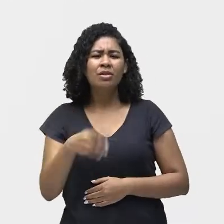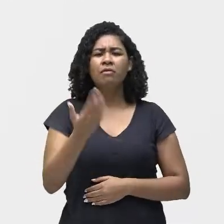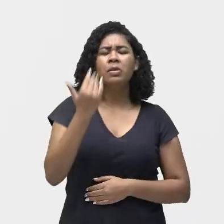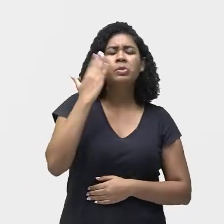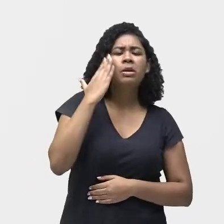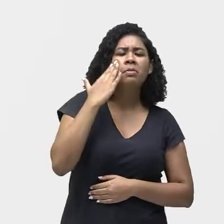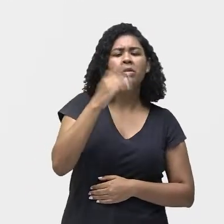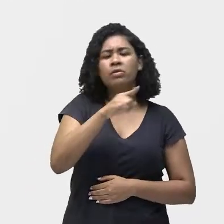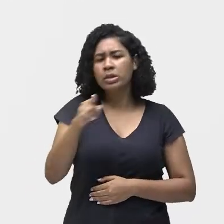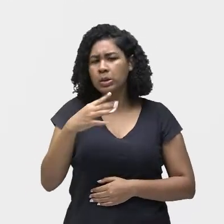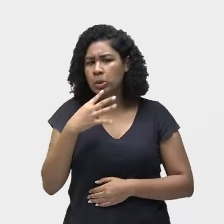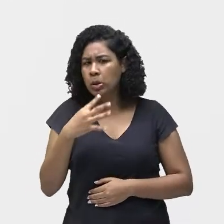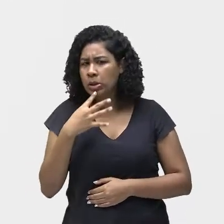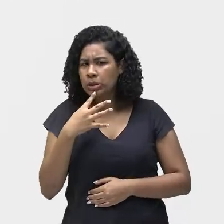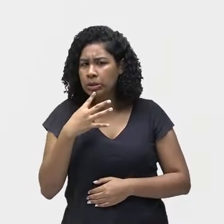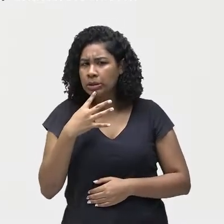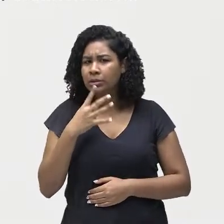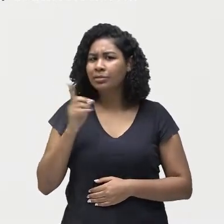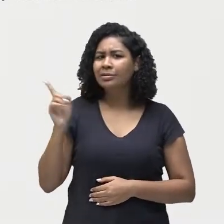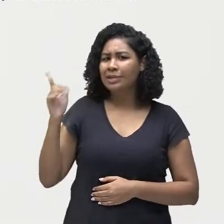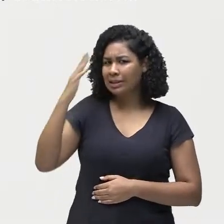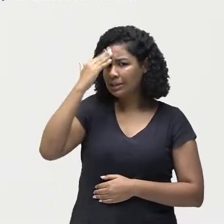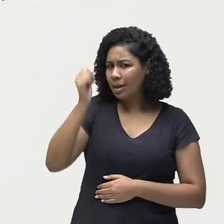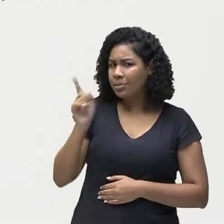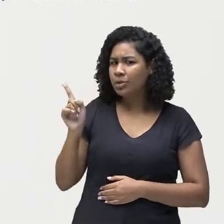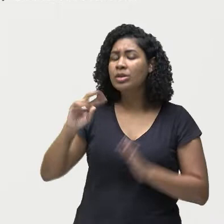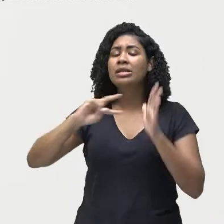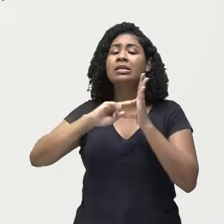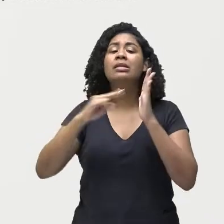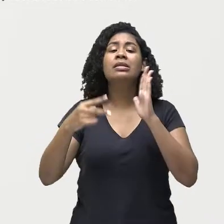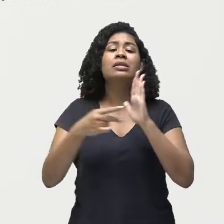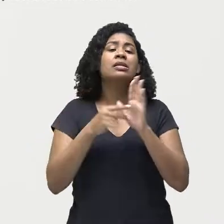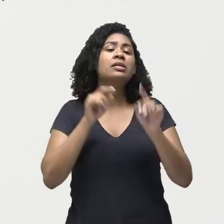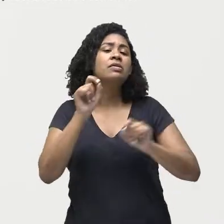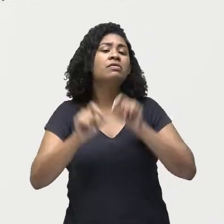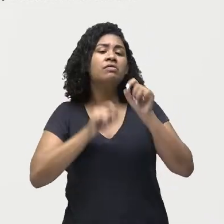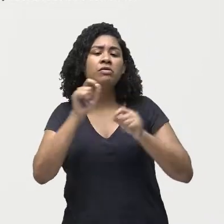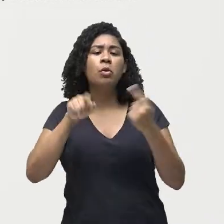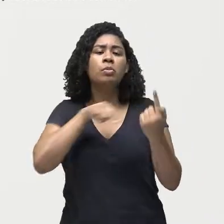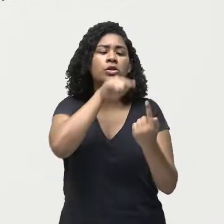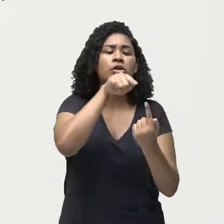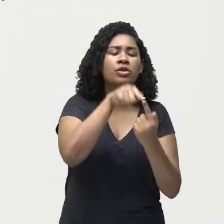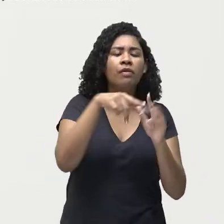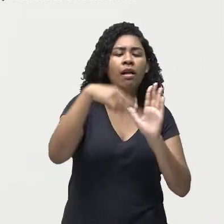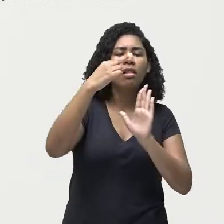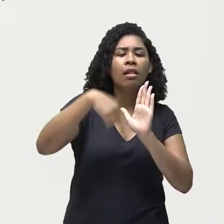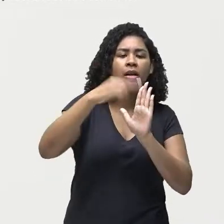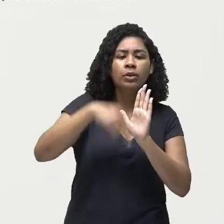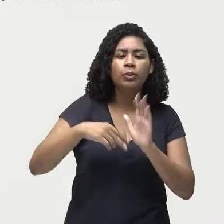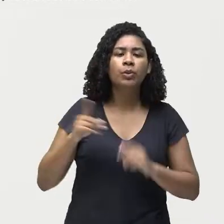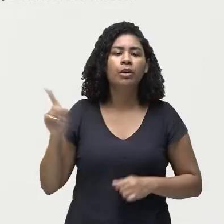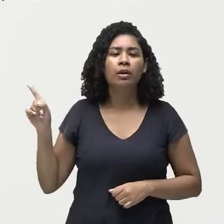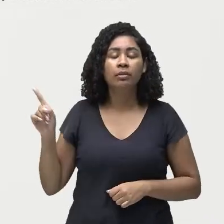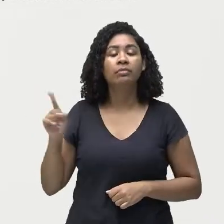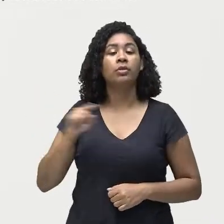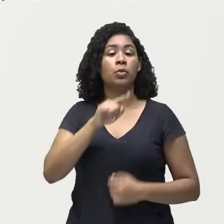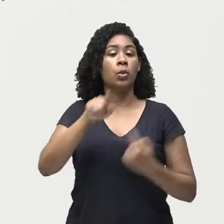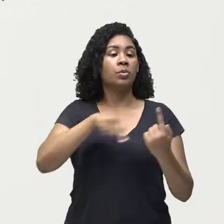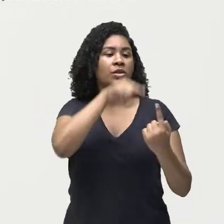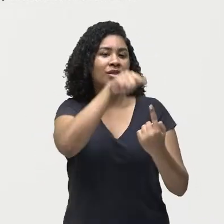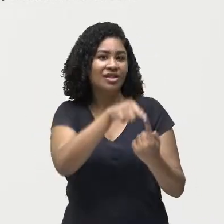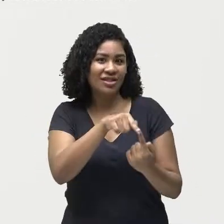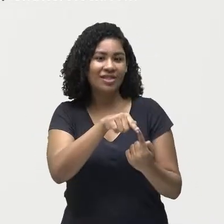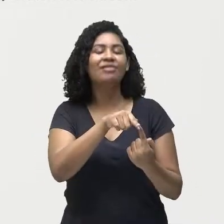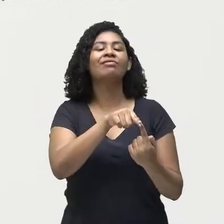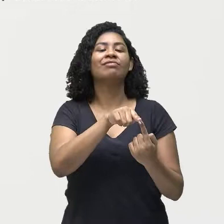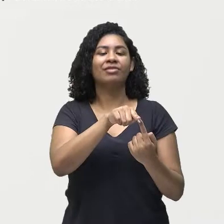mesmo o que é, o que significa um objetivo, né? É uma meta, é um